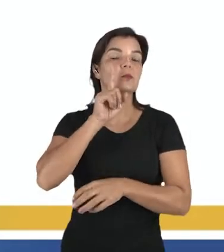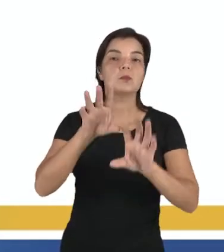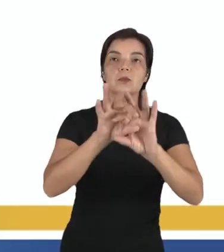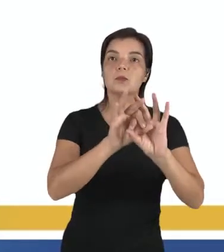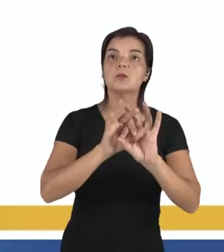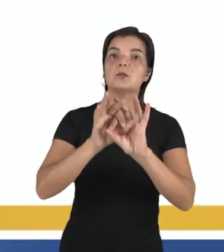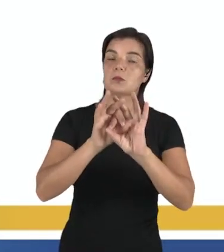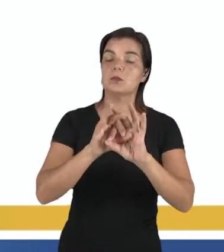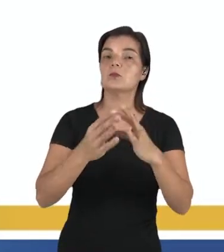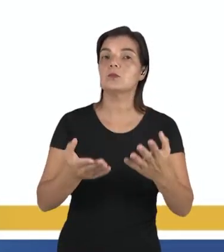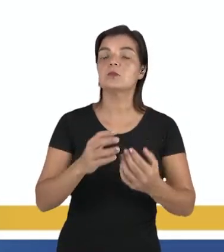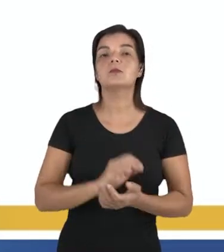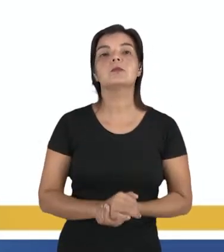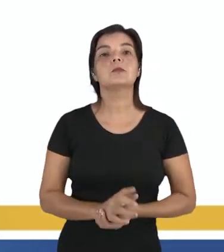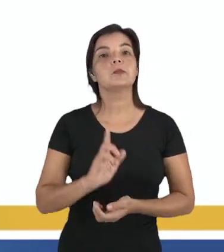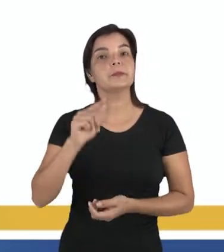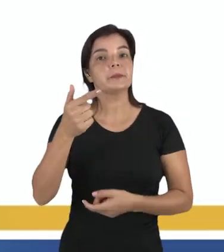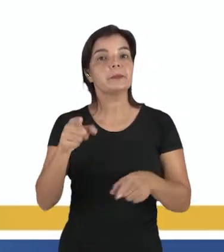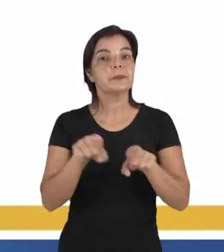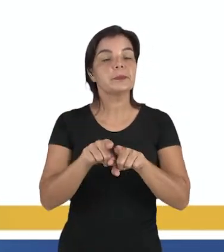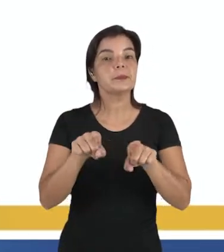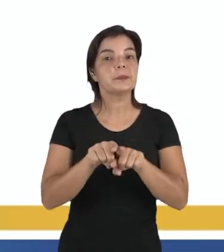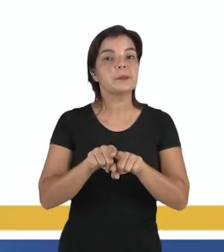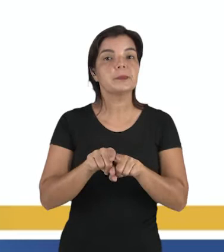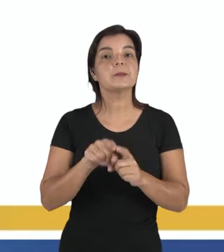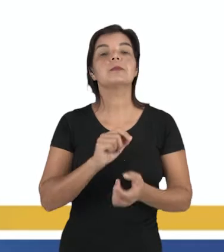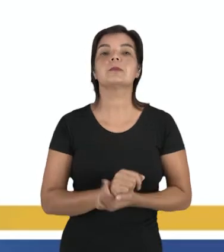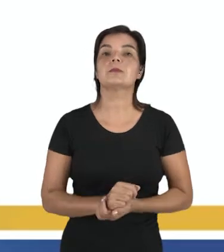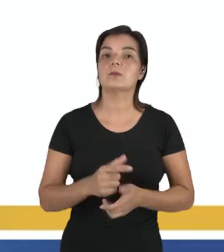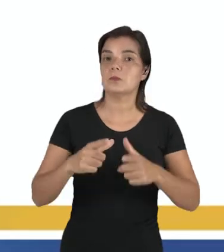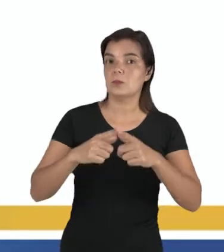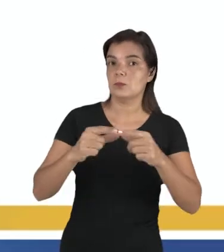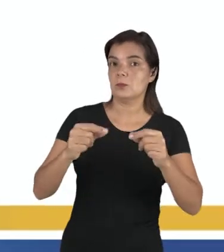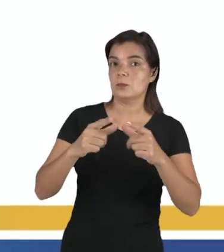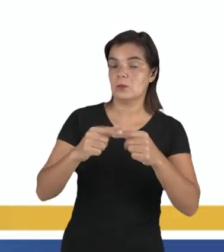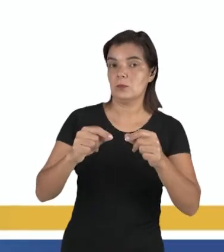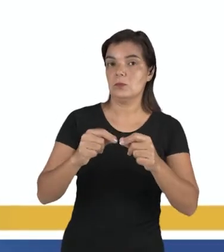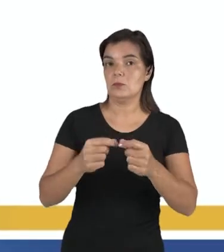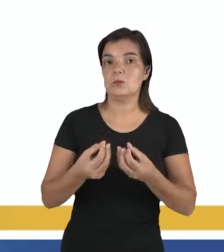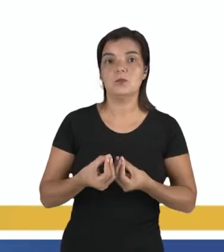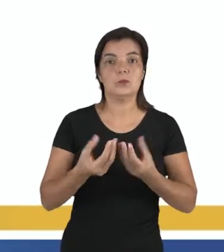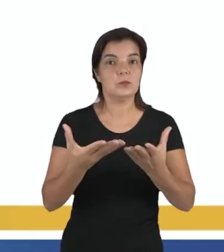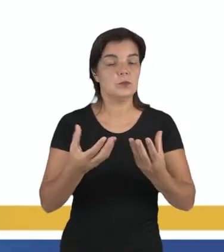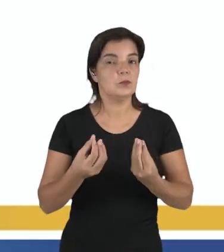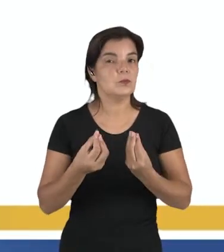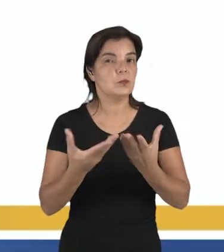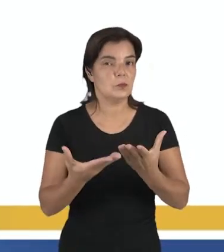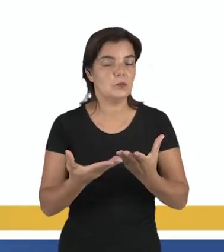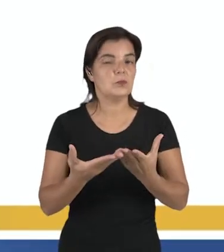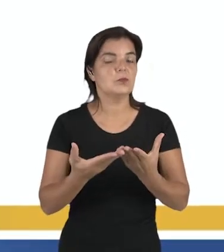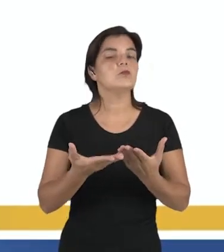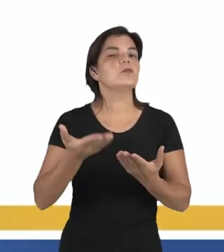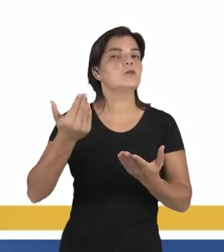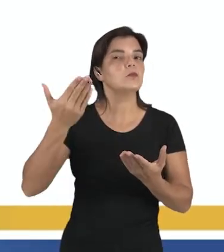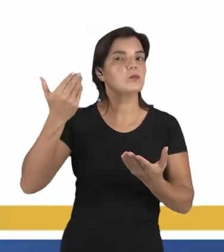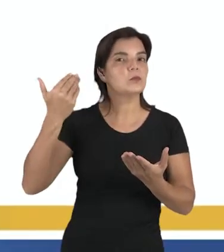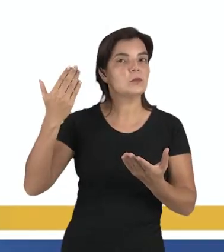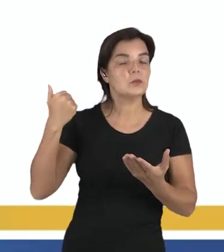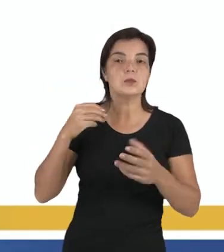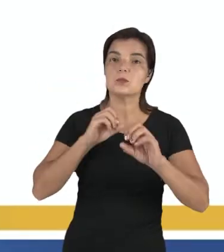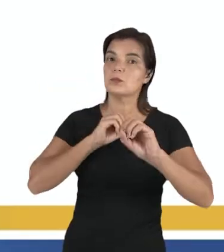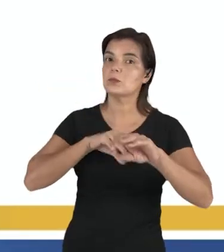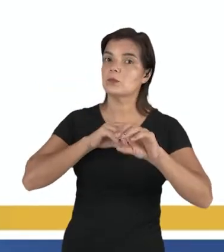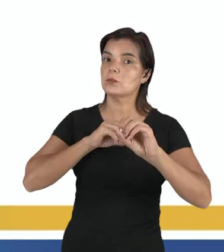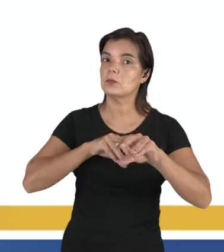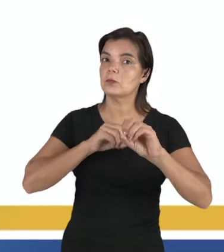aliança. Outra questão, pessoal, que o Japão ele investe desde muito tempo é na